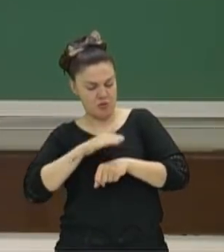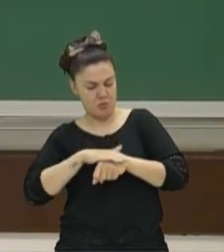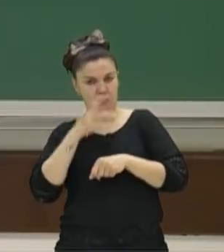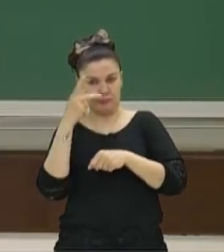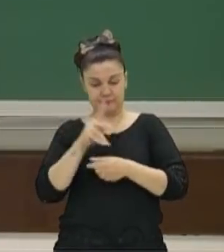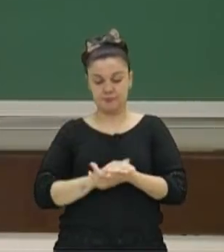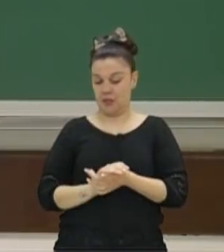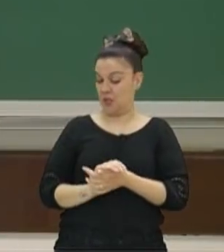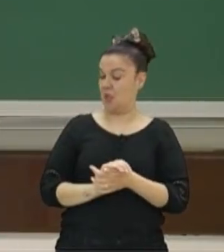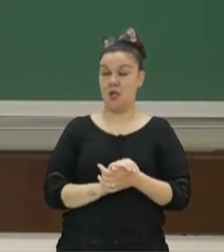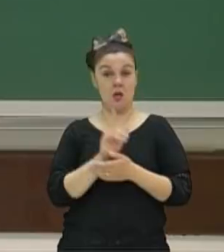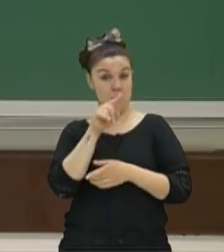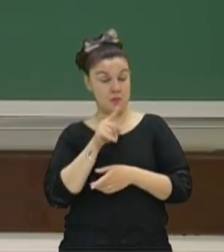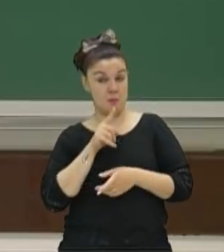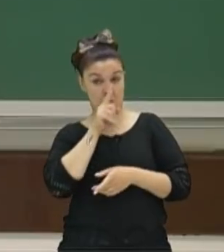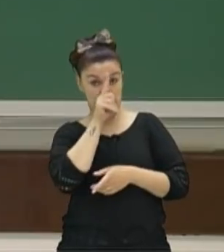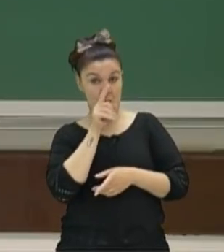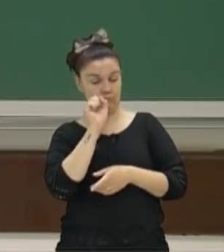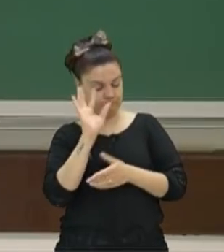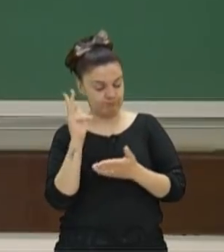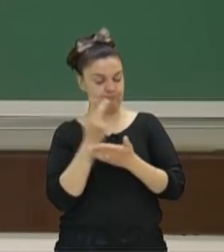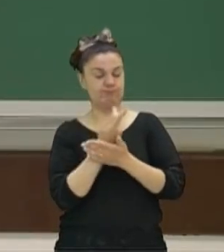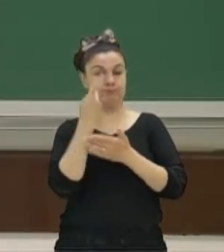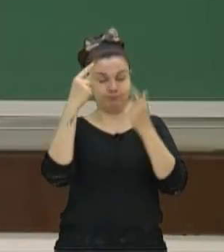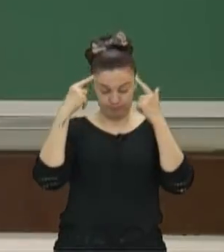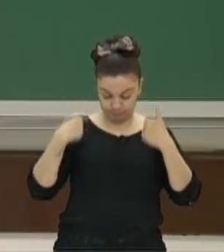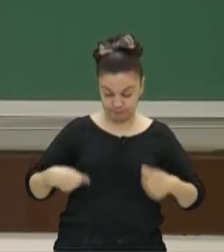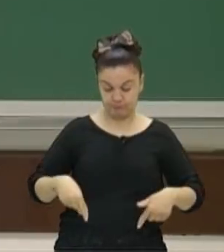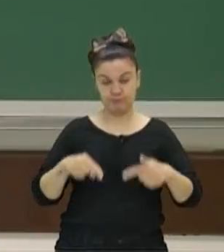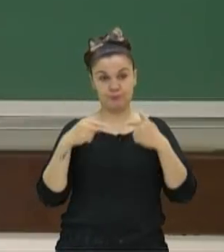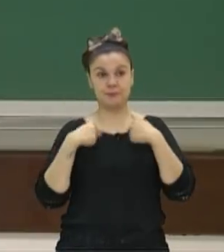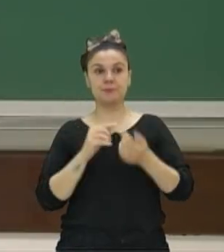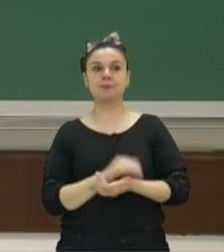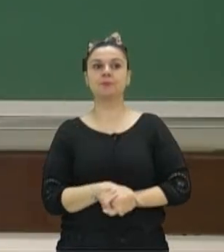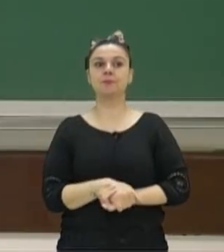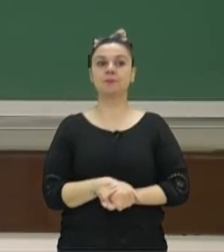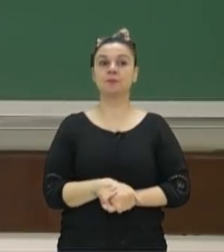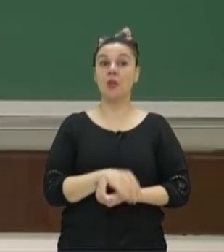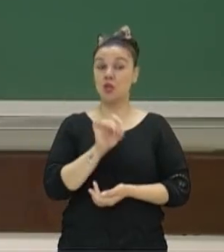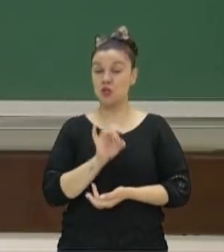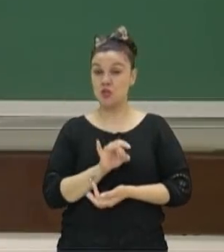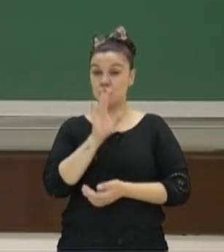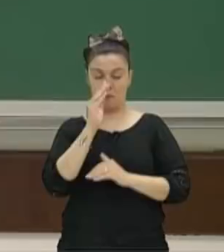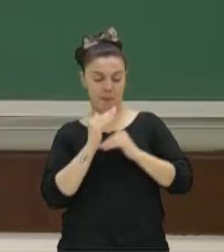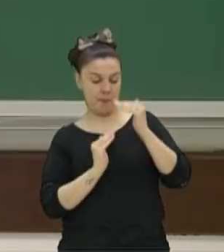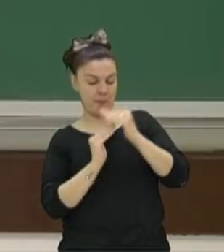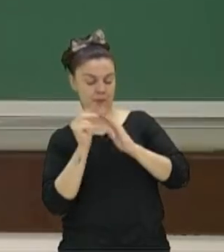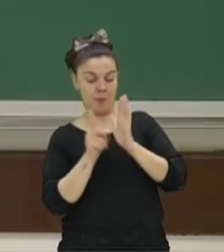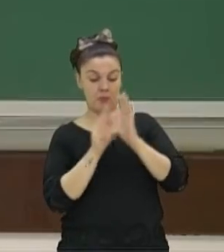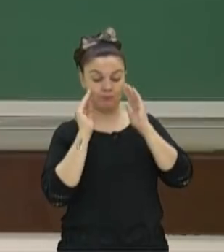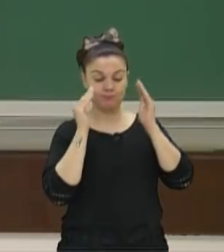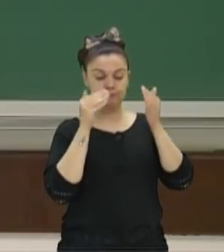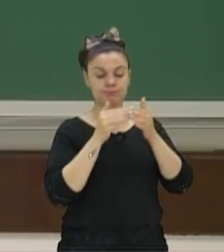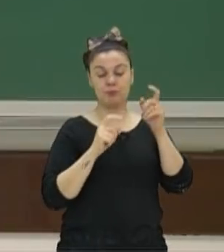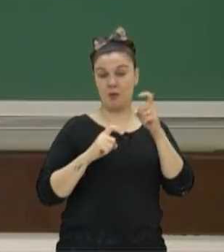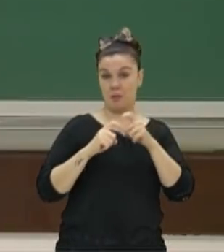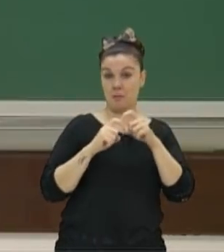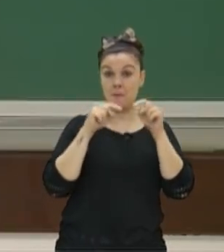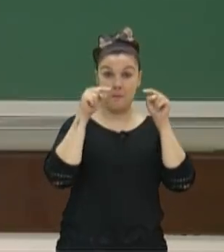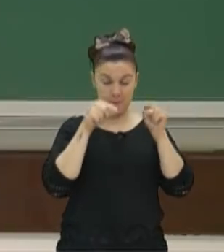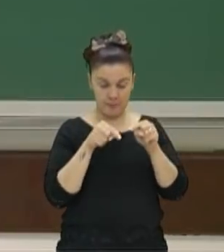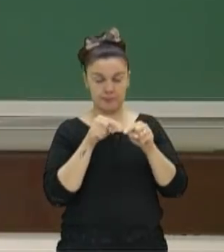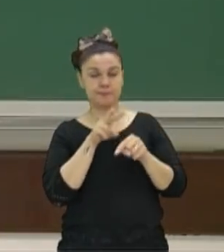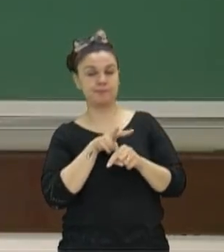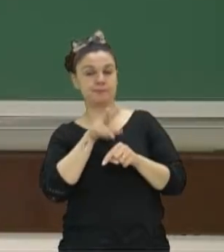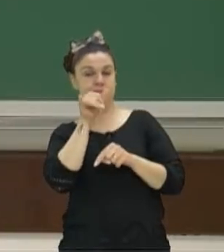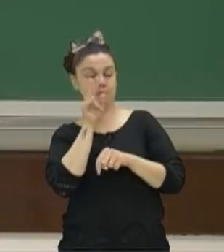pode trazer sérias consequências ao nosso organismo. Somente um profissional da medicina, então é o médico